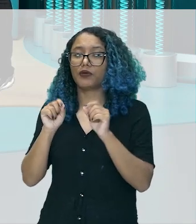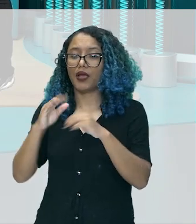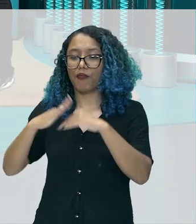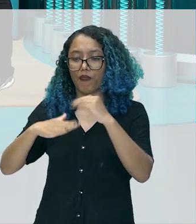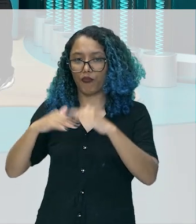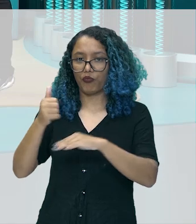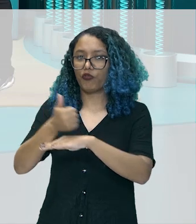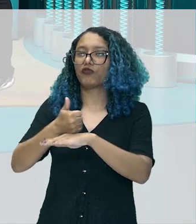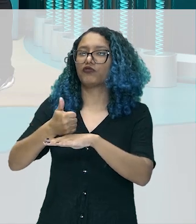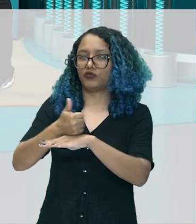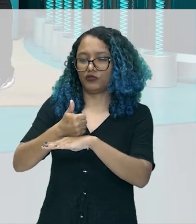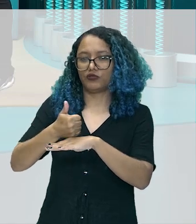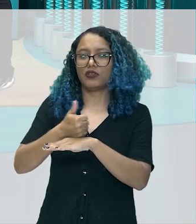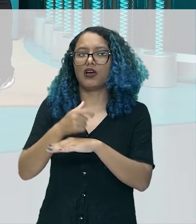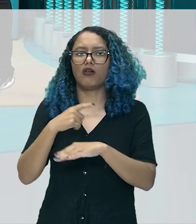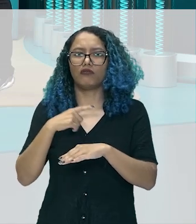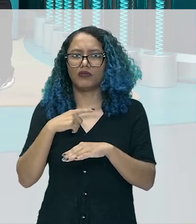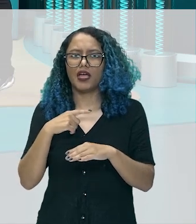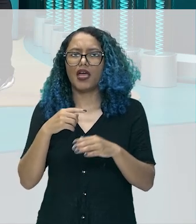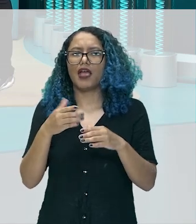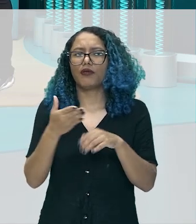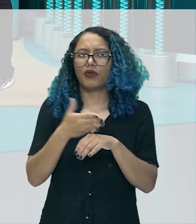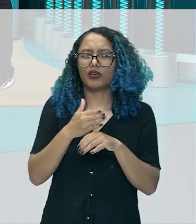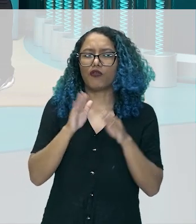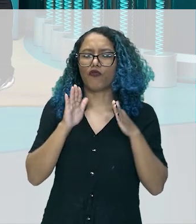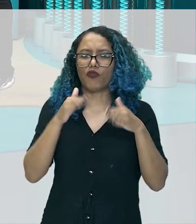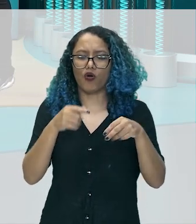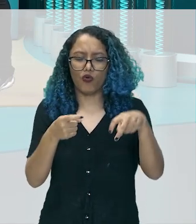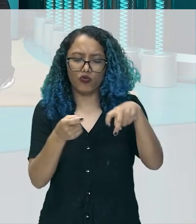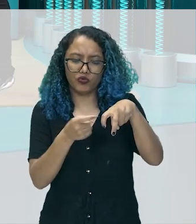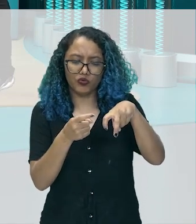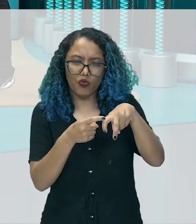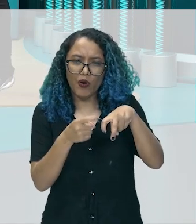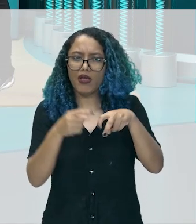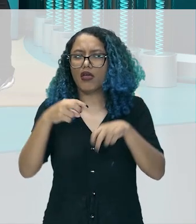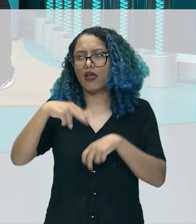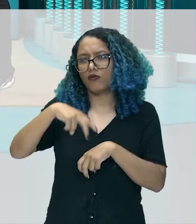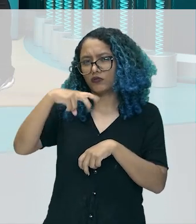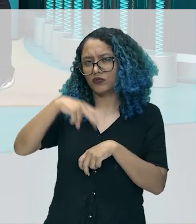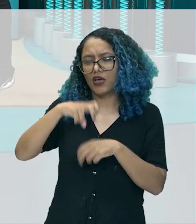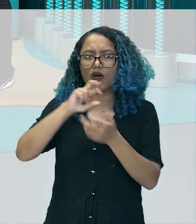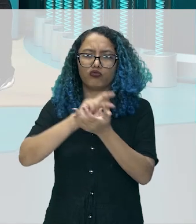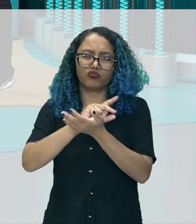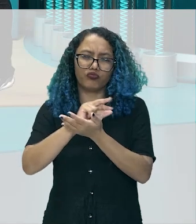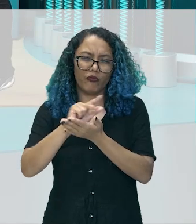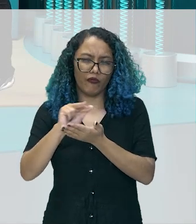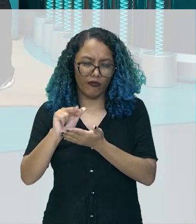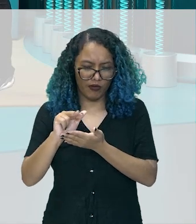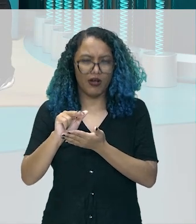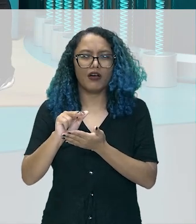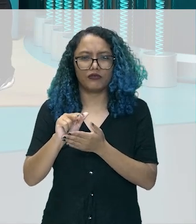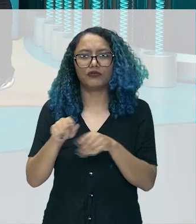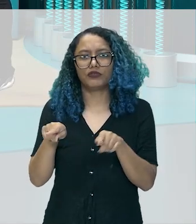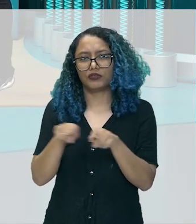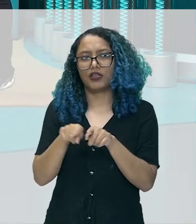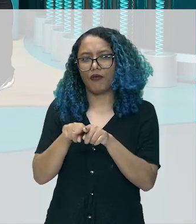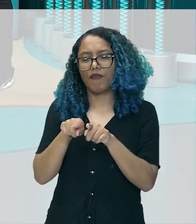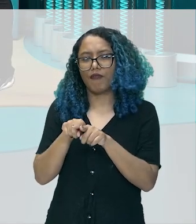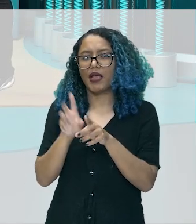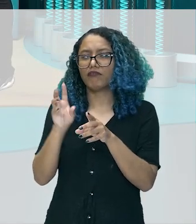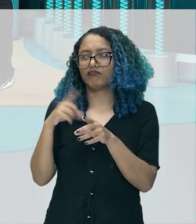de ginástica competitiva, nós temos aí acrobacias realizadas pelas atletas que competem,